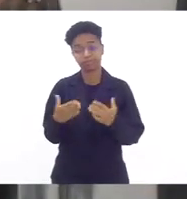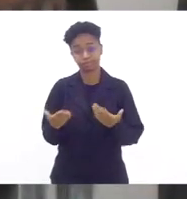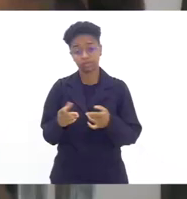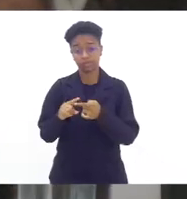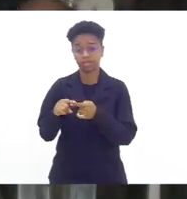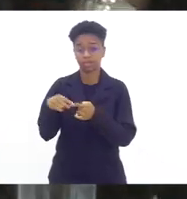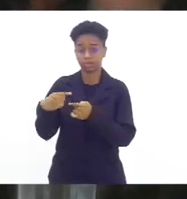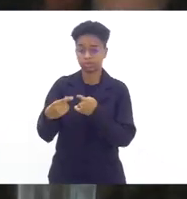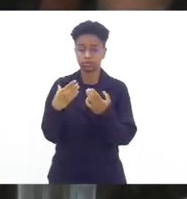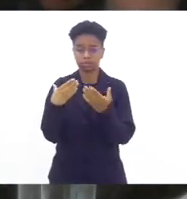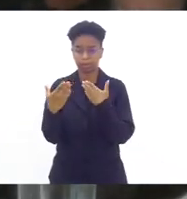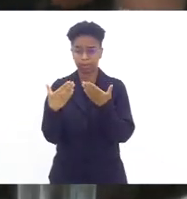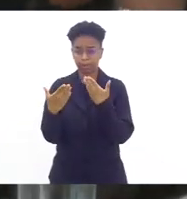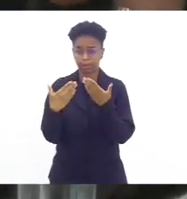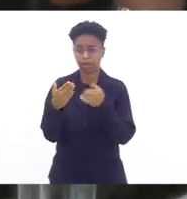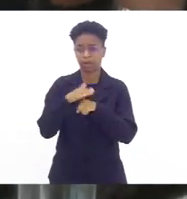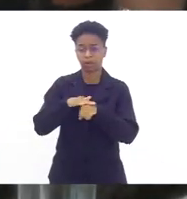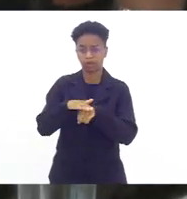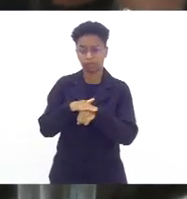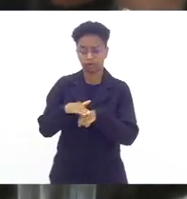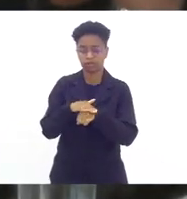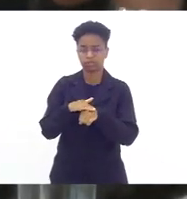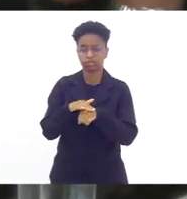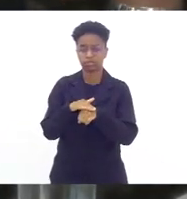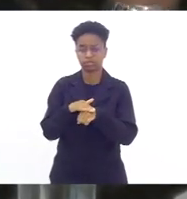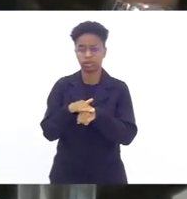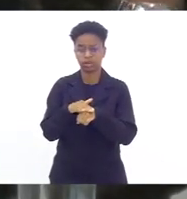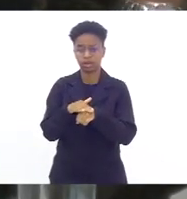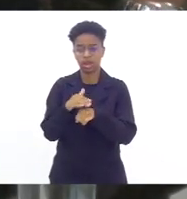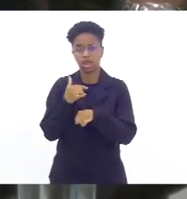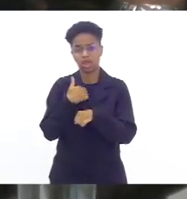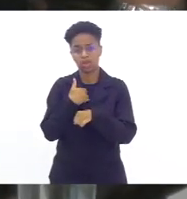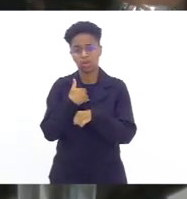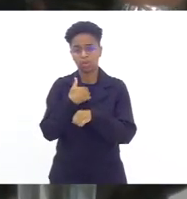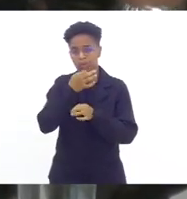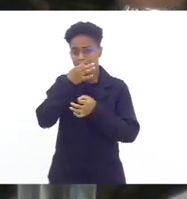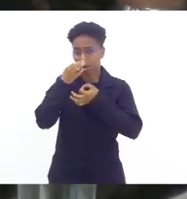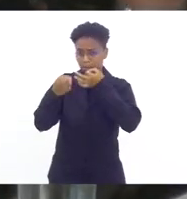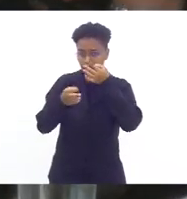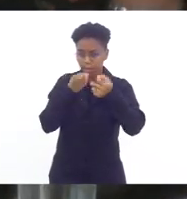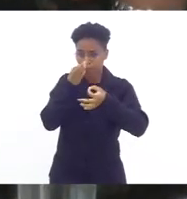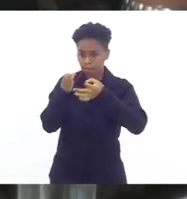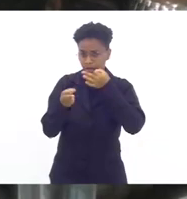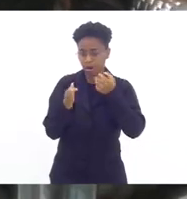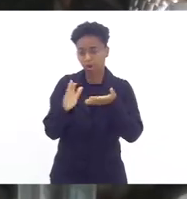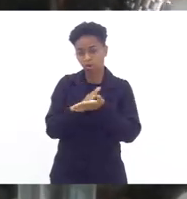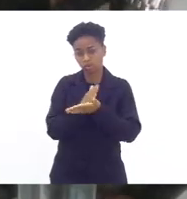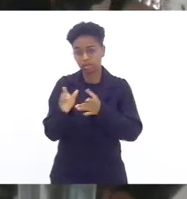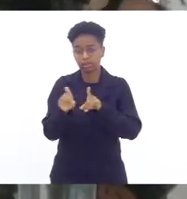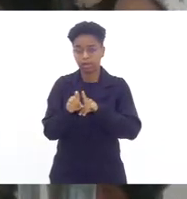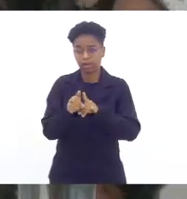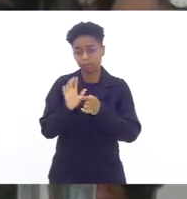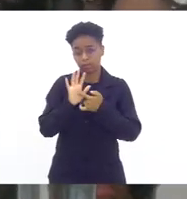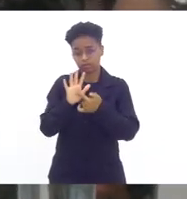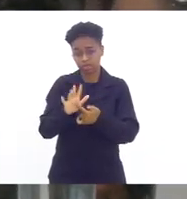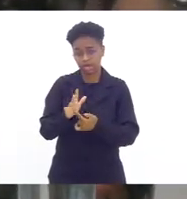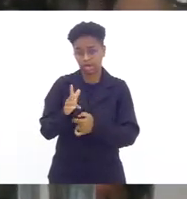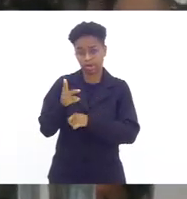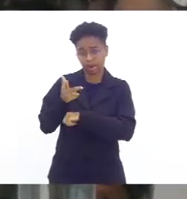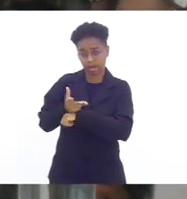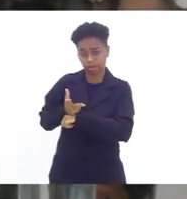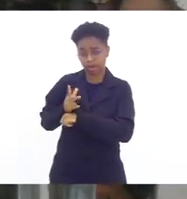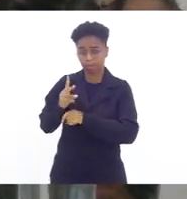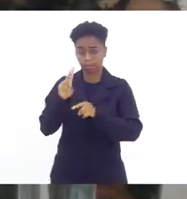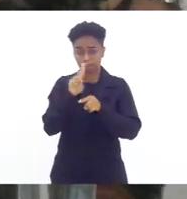depois de muita conversa eu dei alguns argumentos que as câmeras protegiam o bom policial